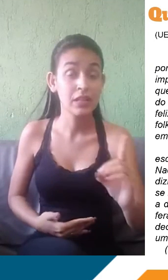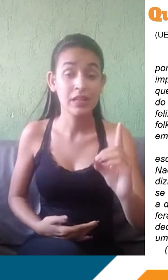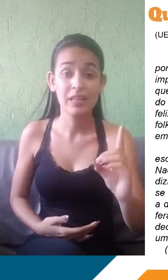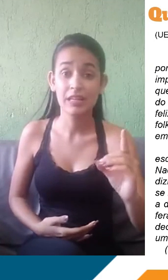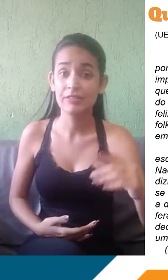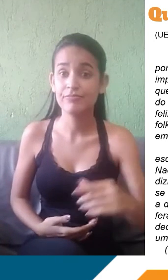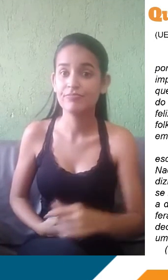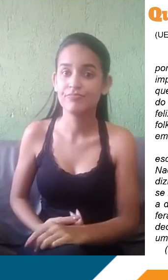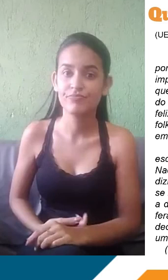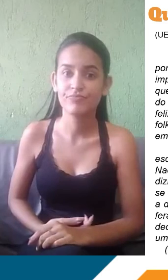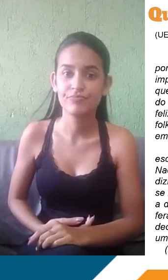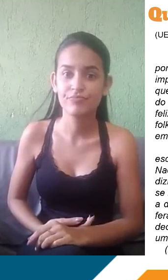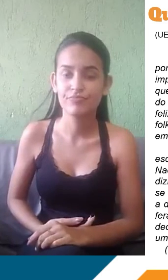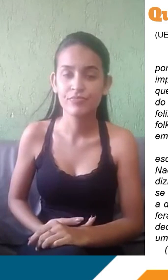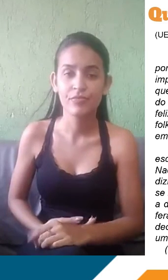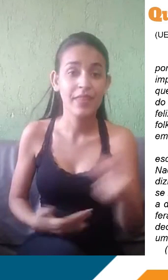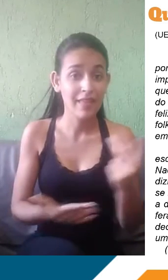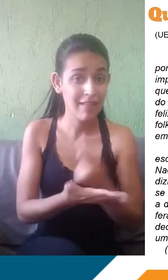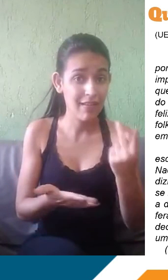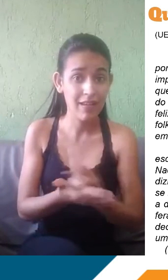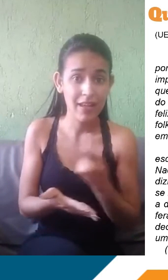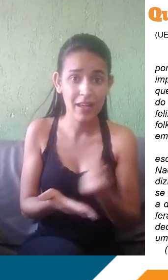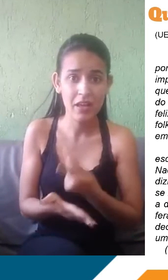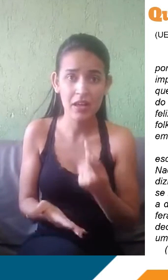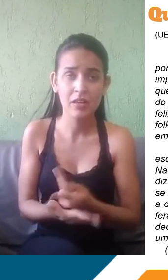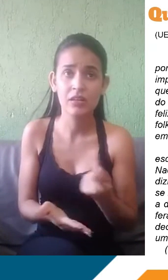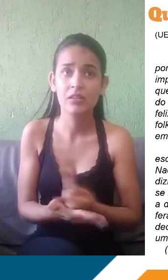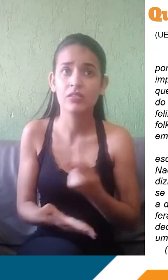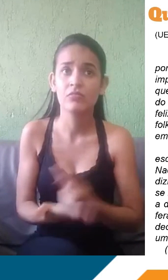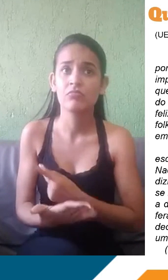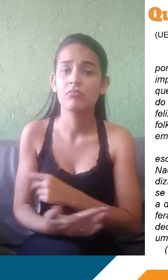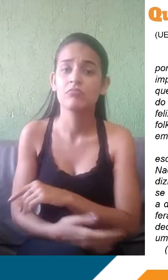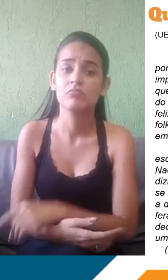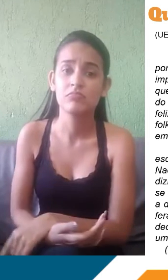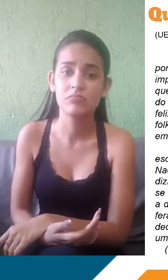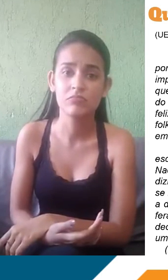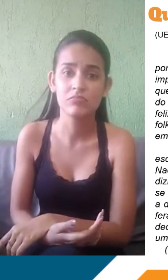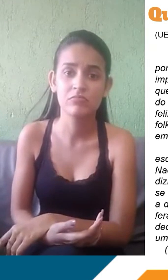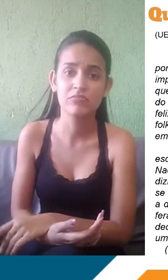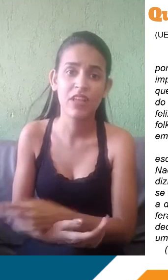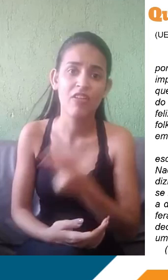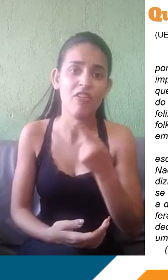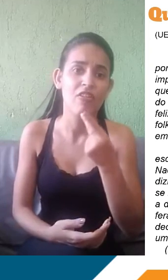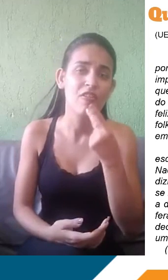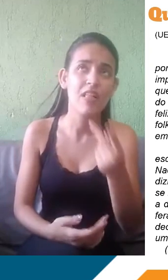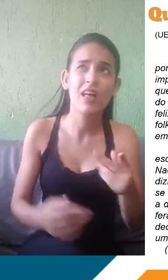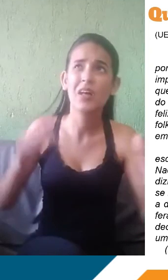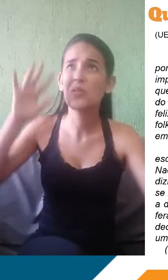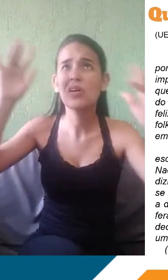sofisma, o raciocínio cujo objetivo é produzir a ilusão da verdade, simulando um